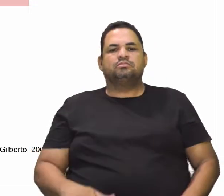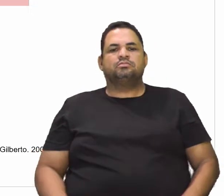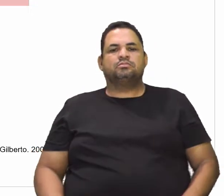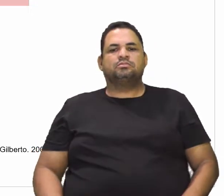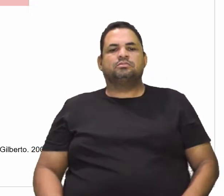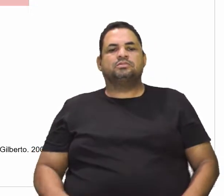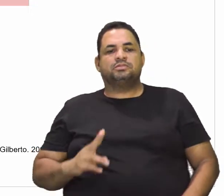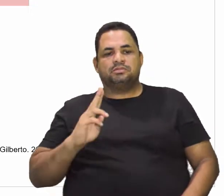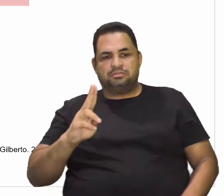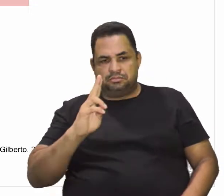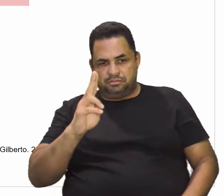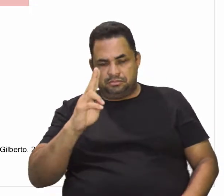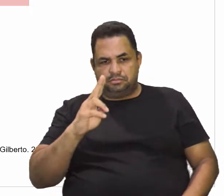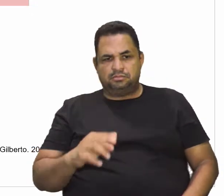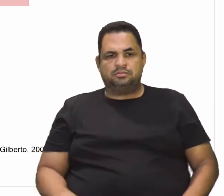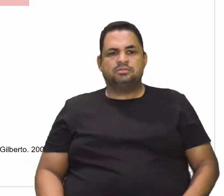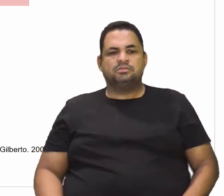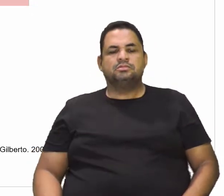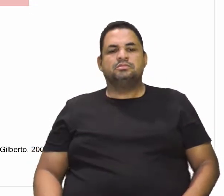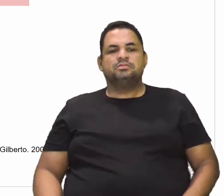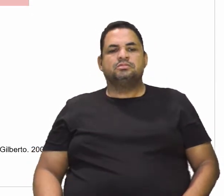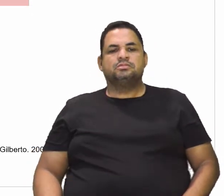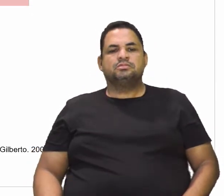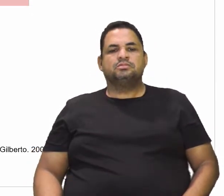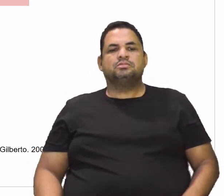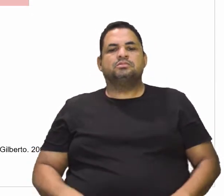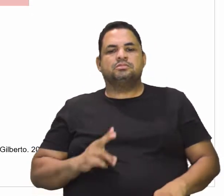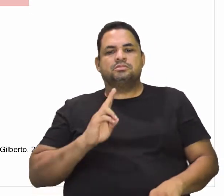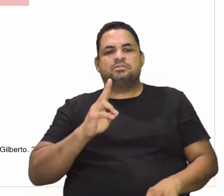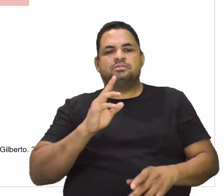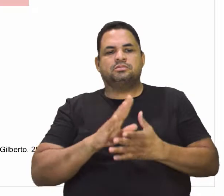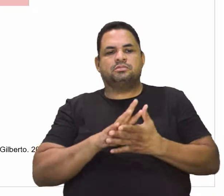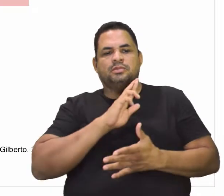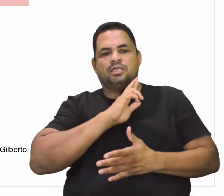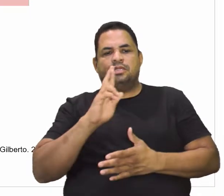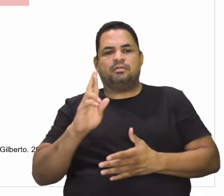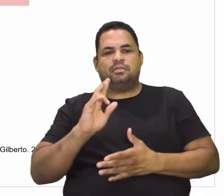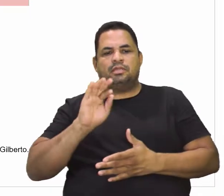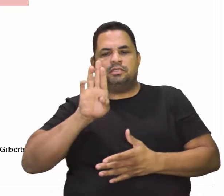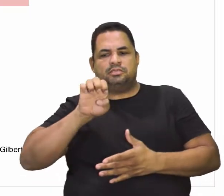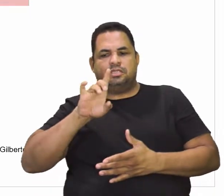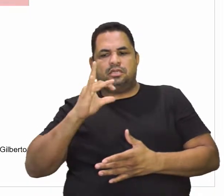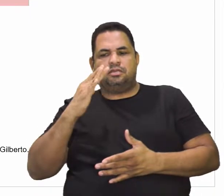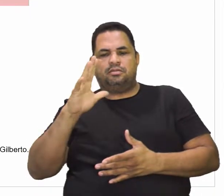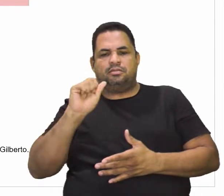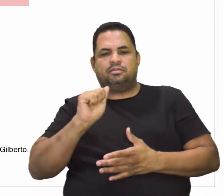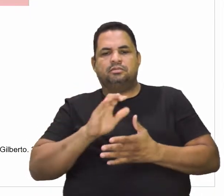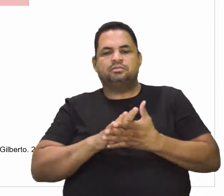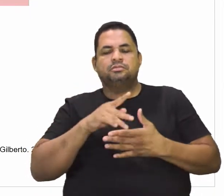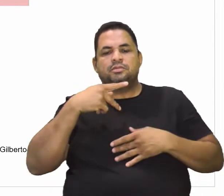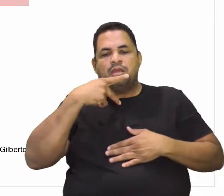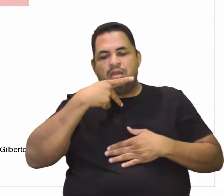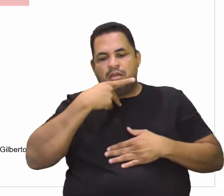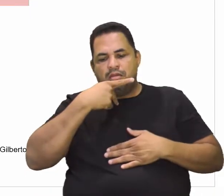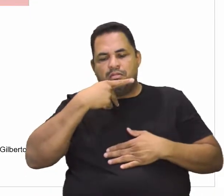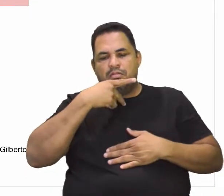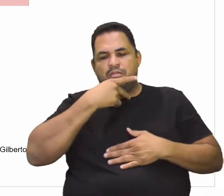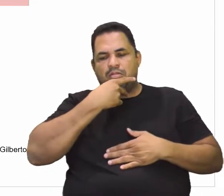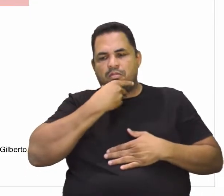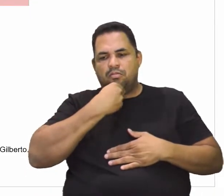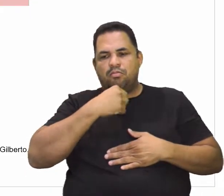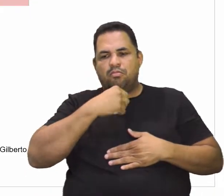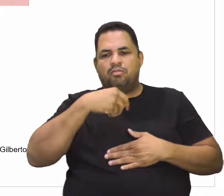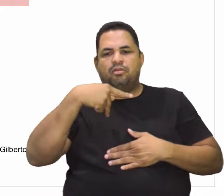islamismo é aquele que segue a religião islâmica, cujo profeta é